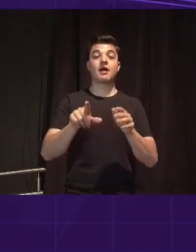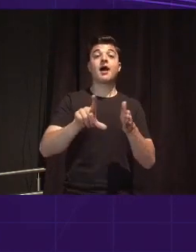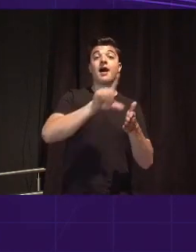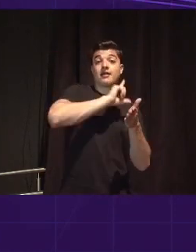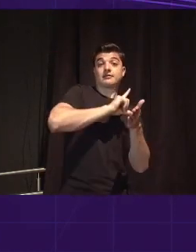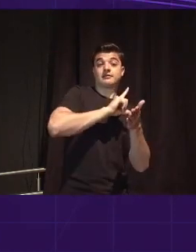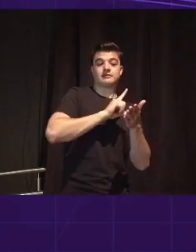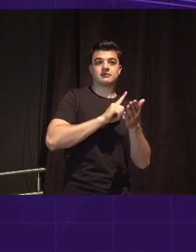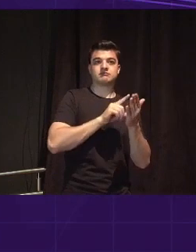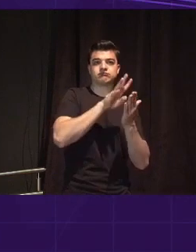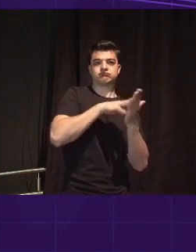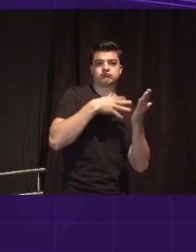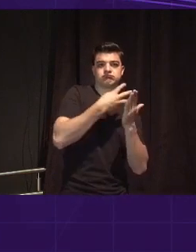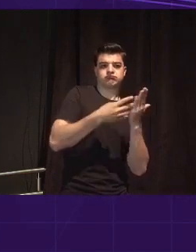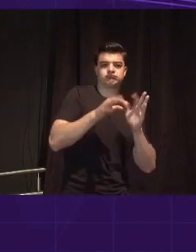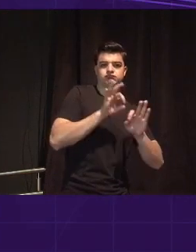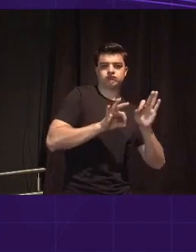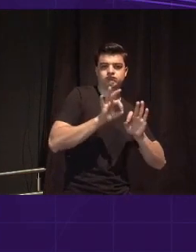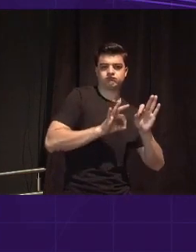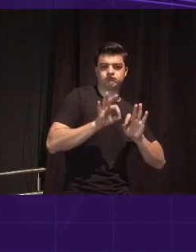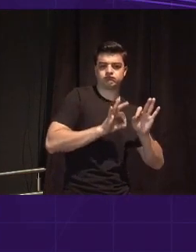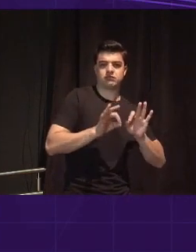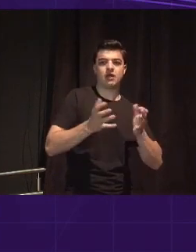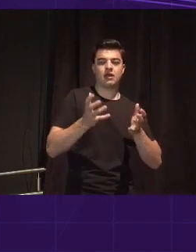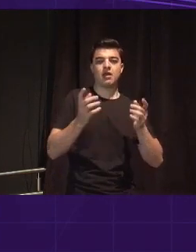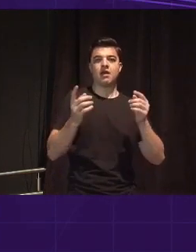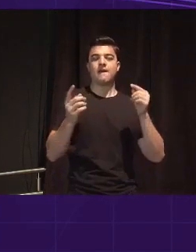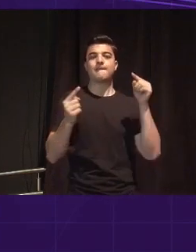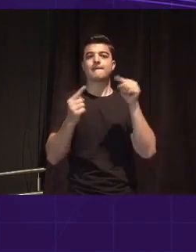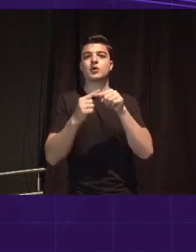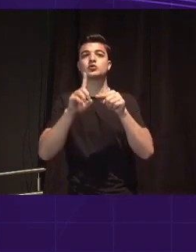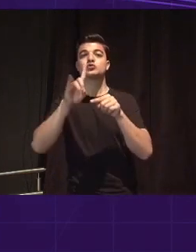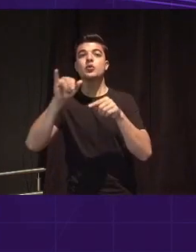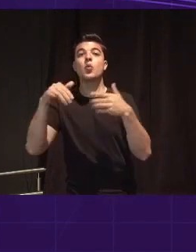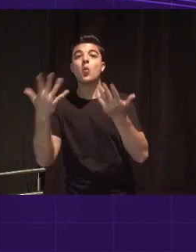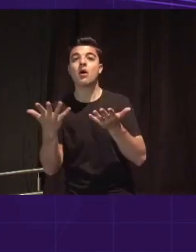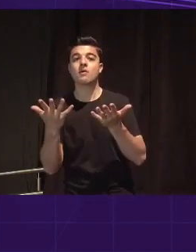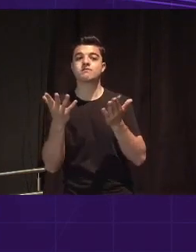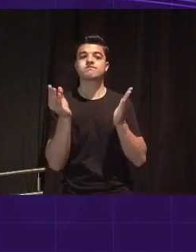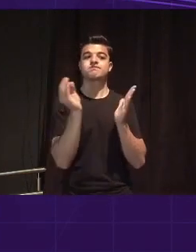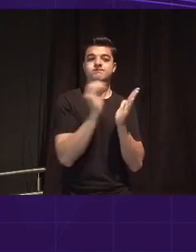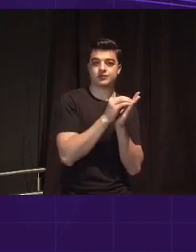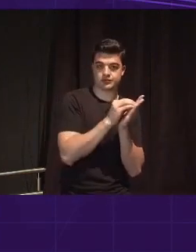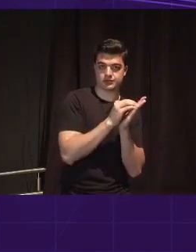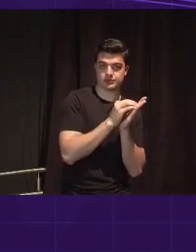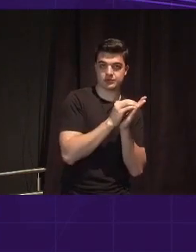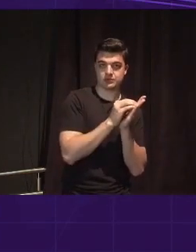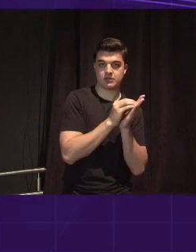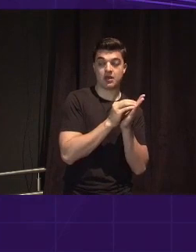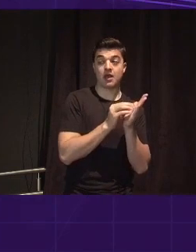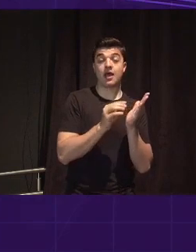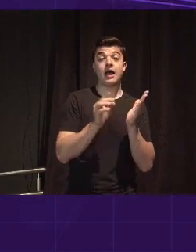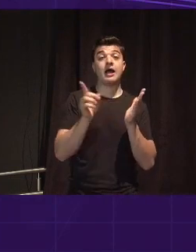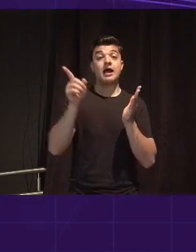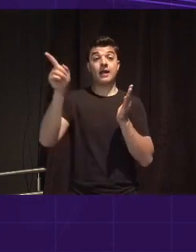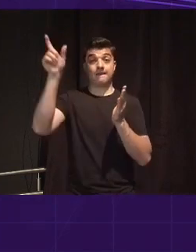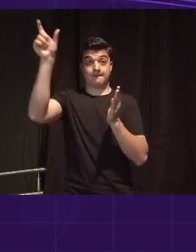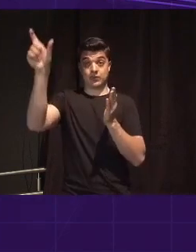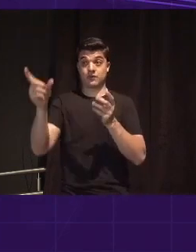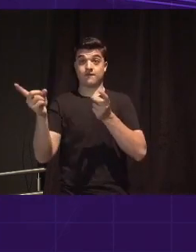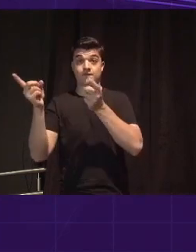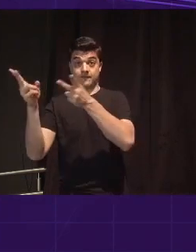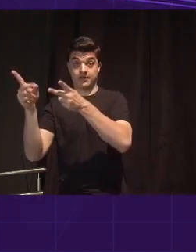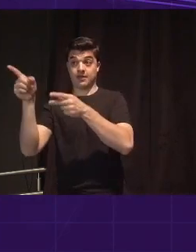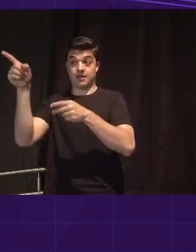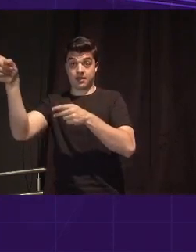gente pegou e começou a olhar isso. Beleza, isso aqui é algo que o cliente sente a mudança, né? Então, é isso aí